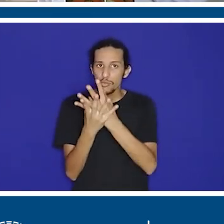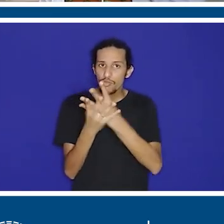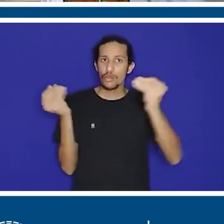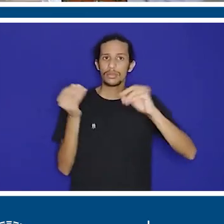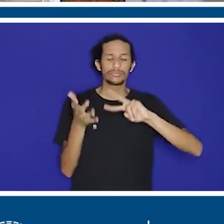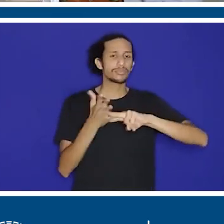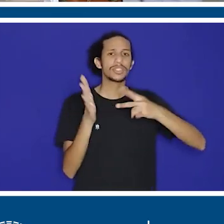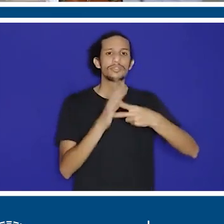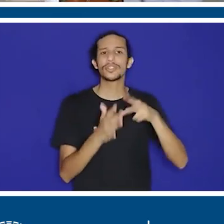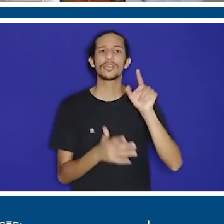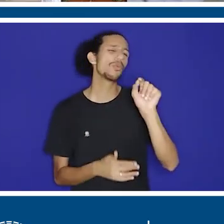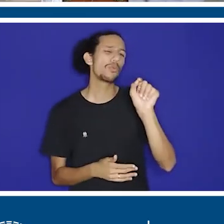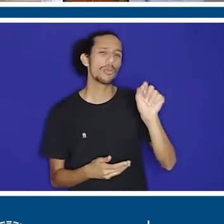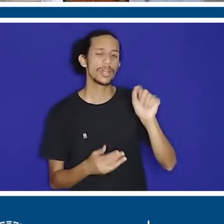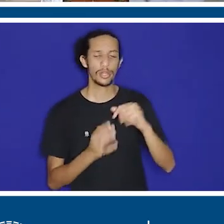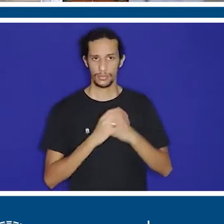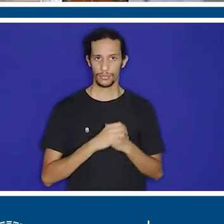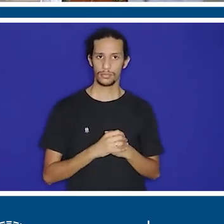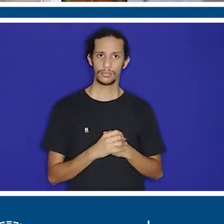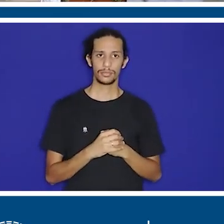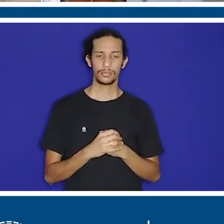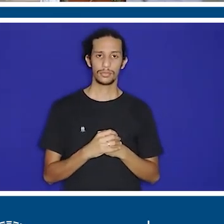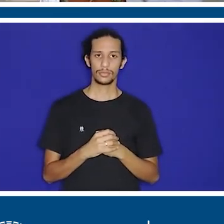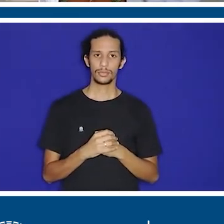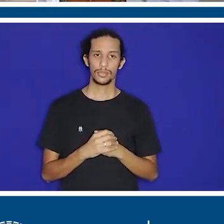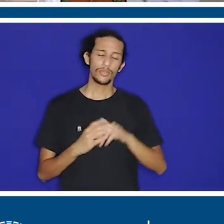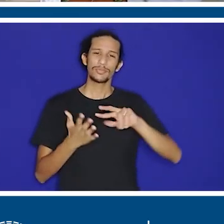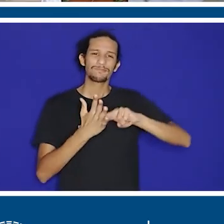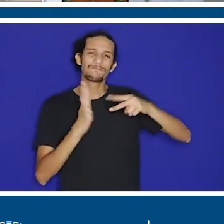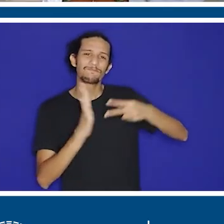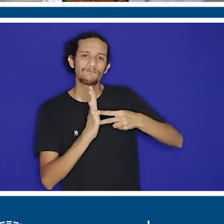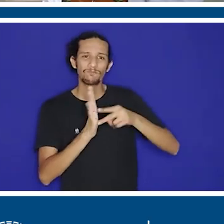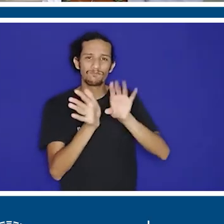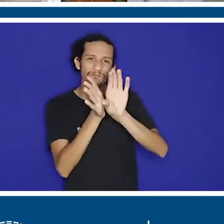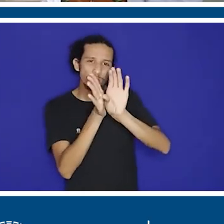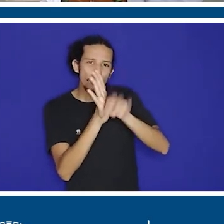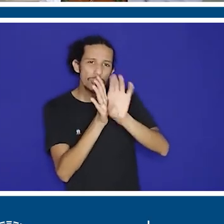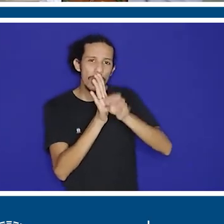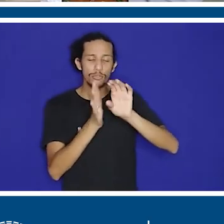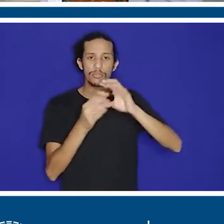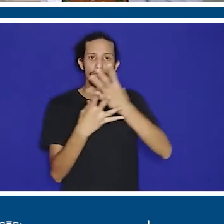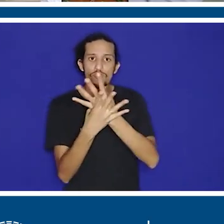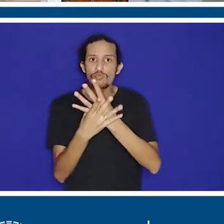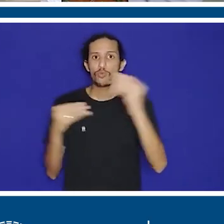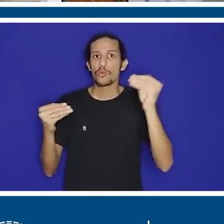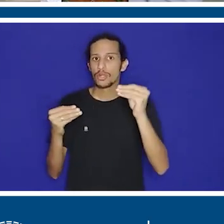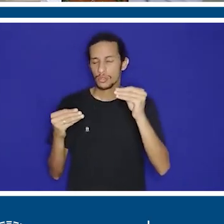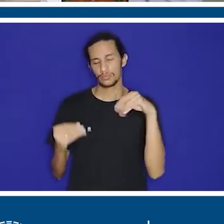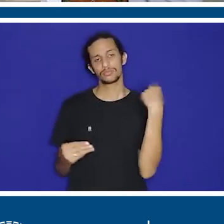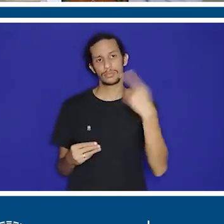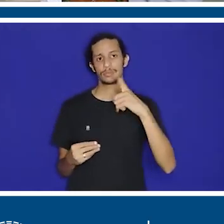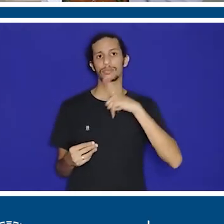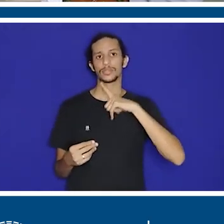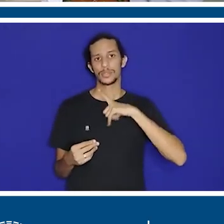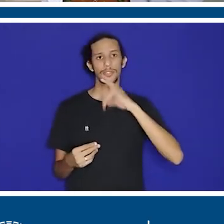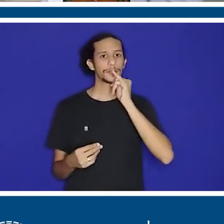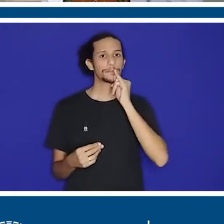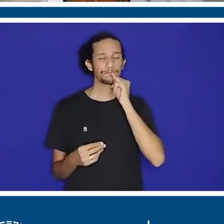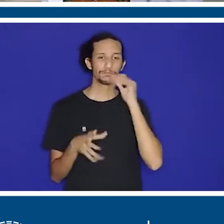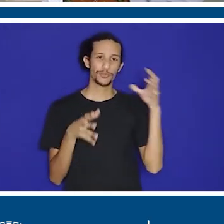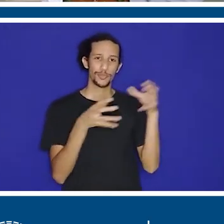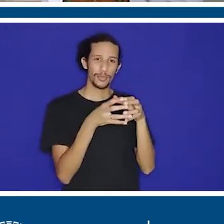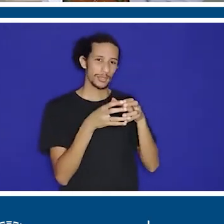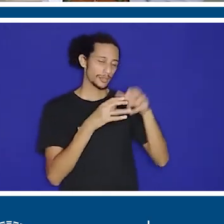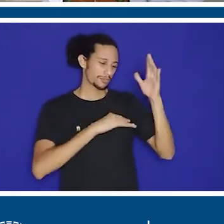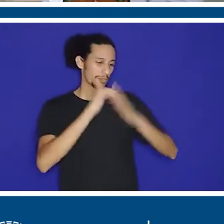Qual é o centro da cura? Né? Qual é o centro da cura? A gente trabalha muito